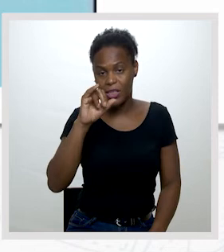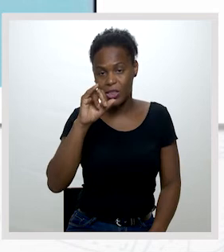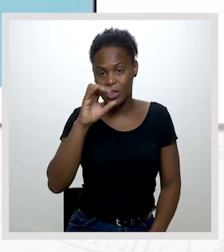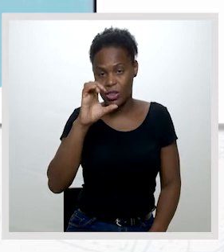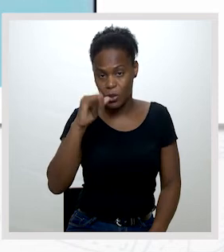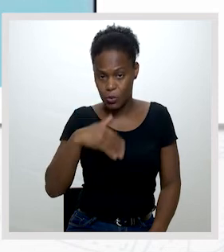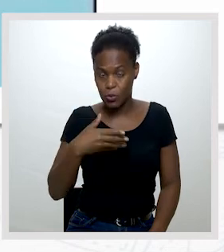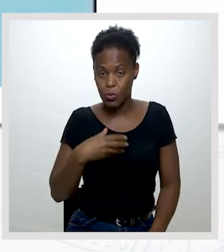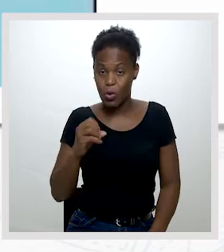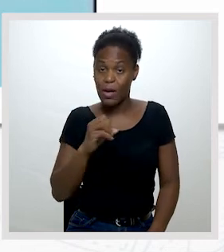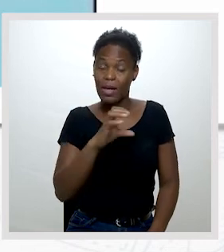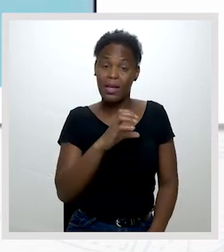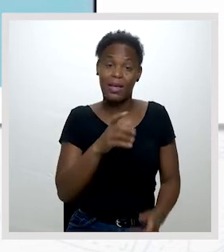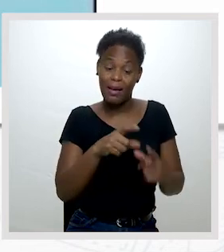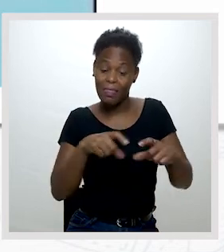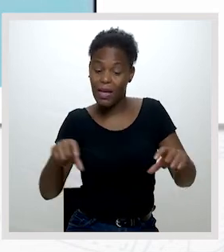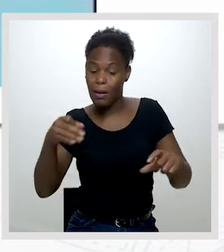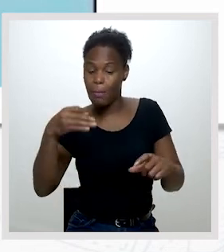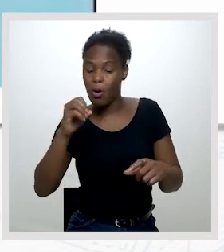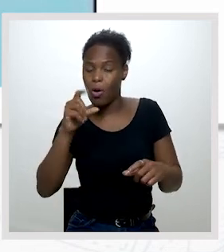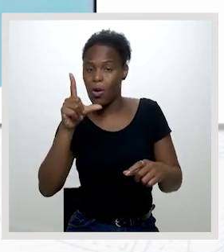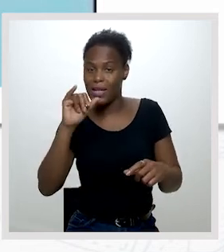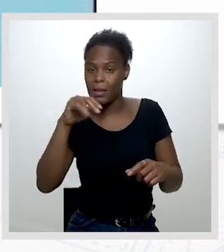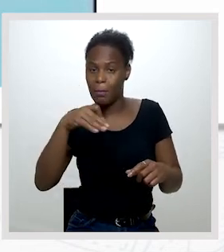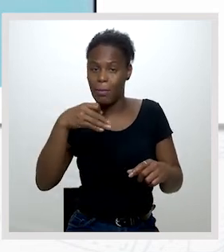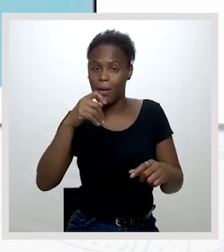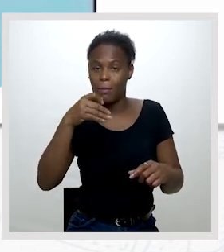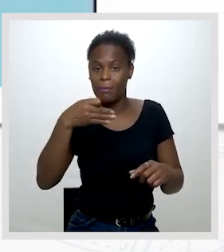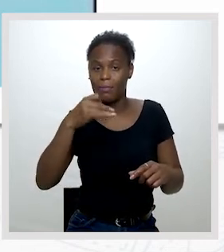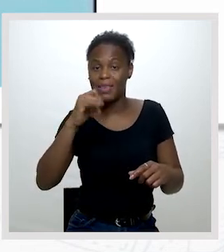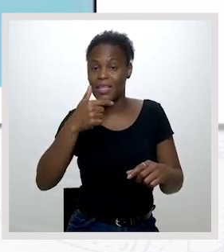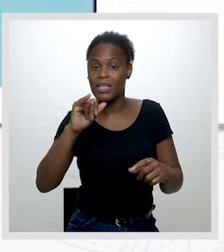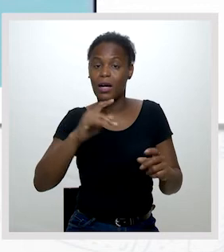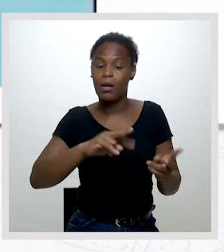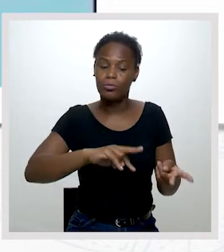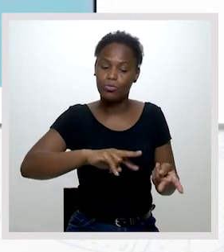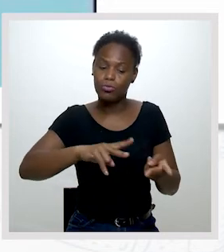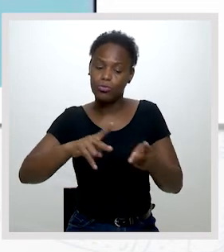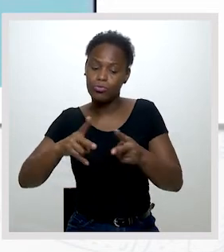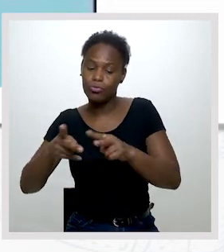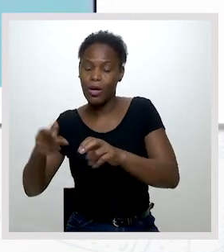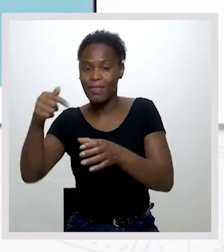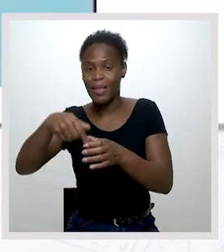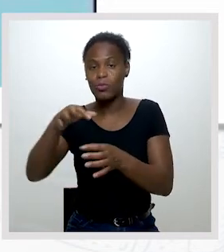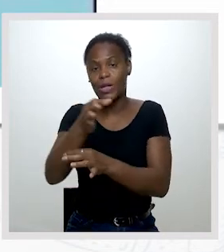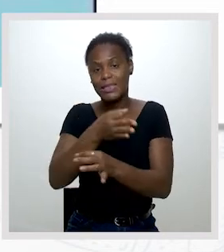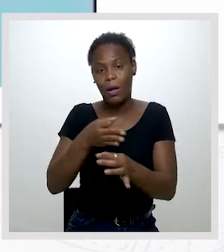ali formada, irá ser destinado para o local de destino dentro da célula.